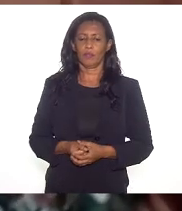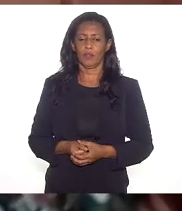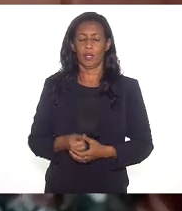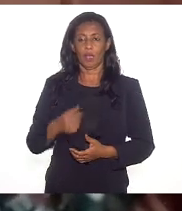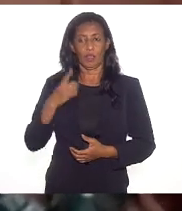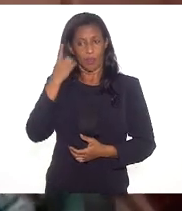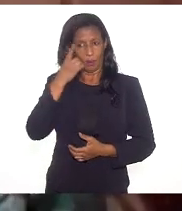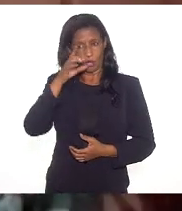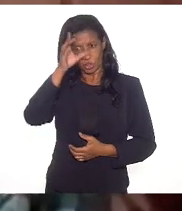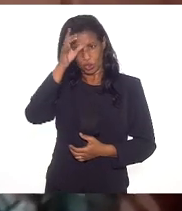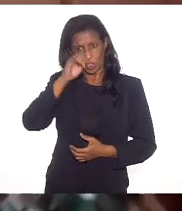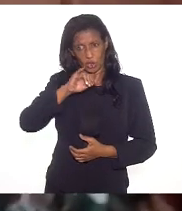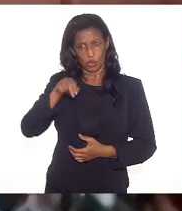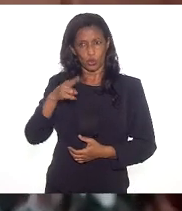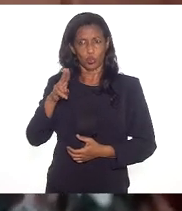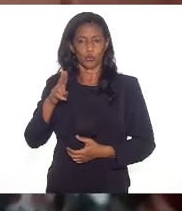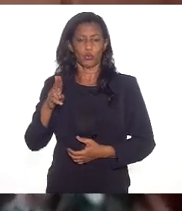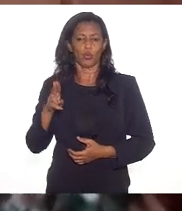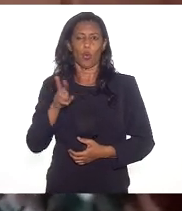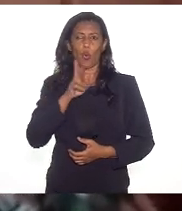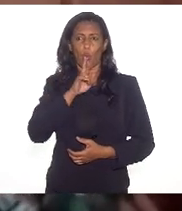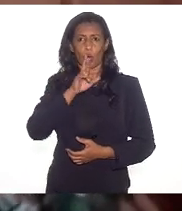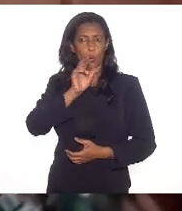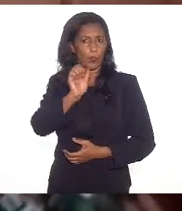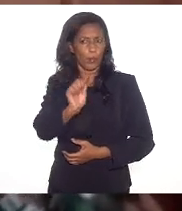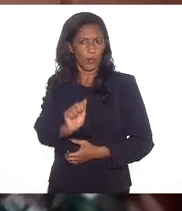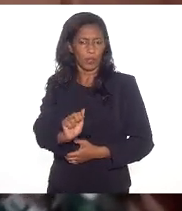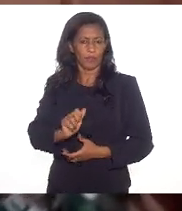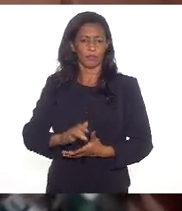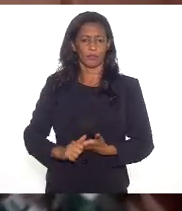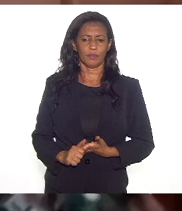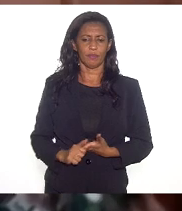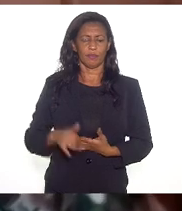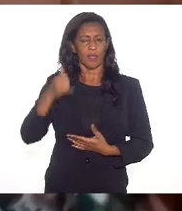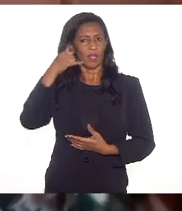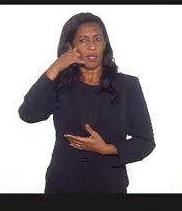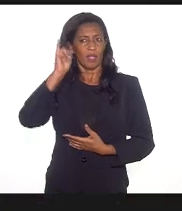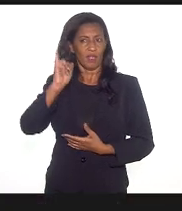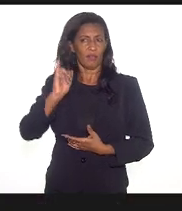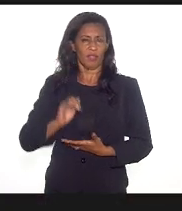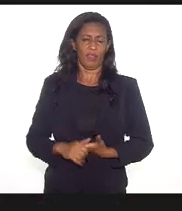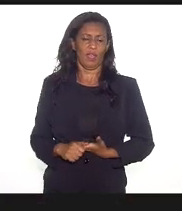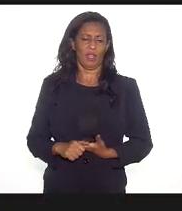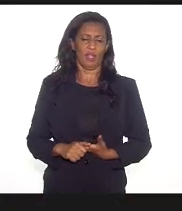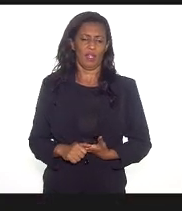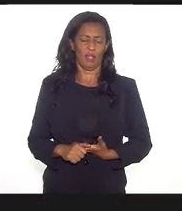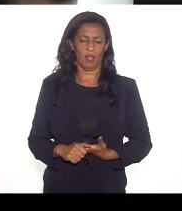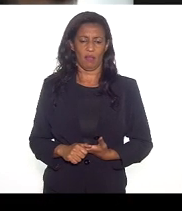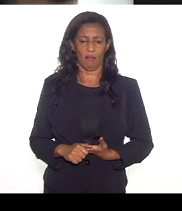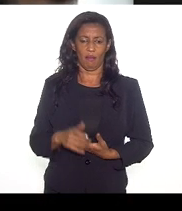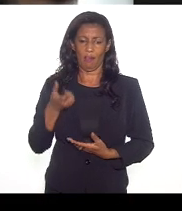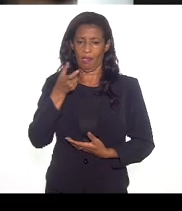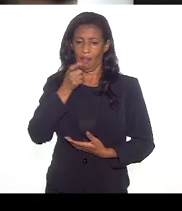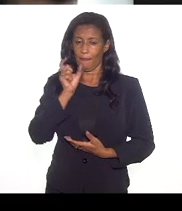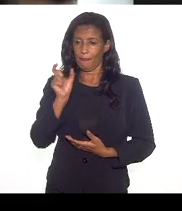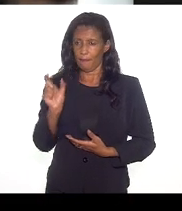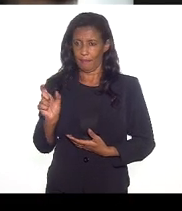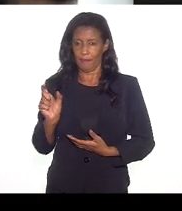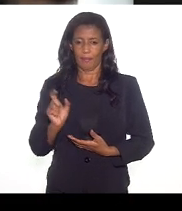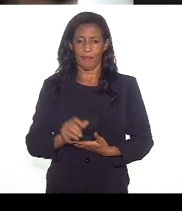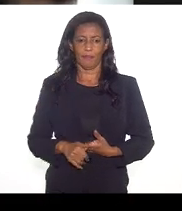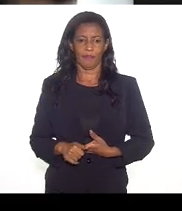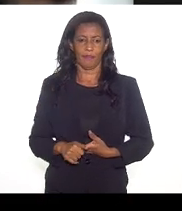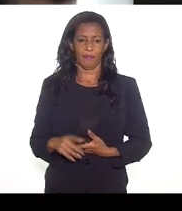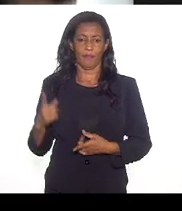Ju também, deputado Rodrigo Amorim, para evitar o termo menor na redação dos nossos projetos,